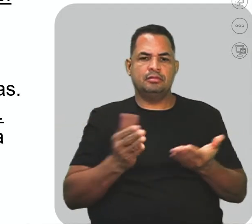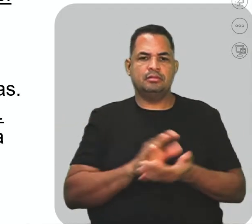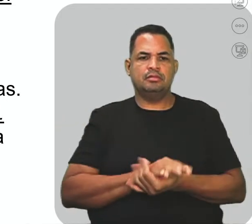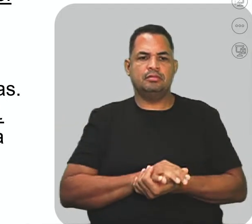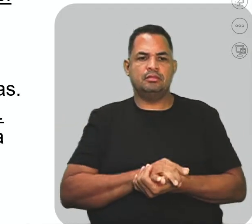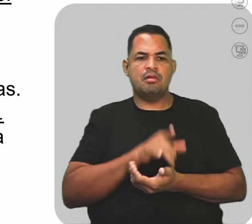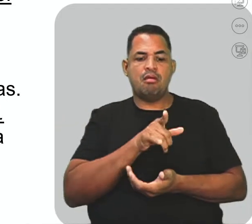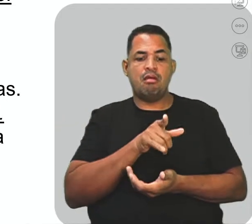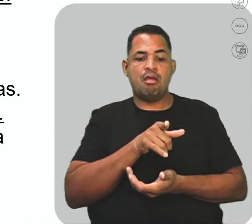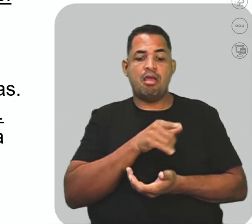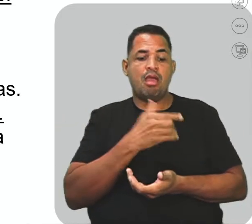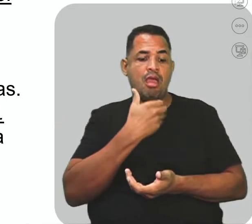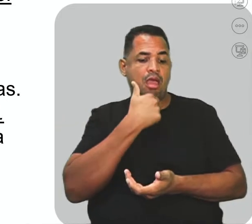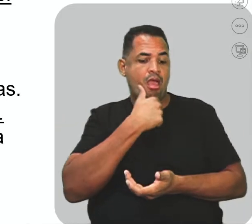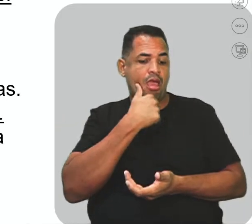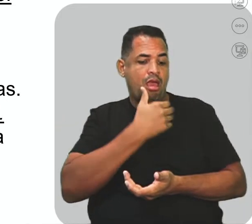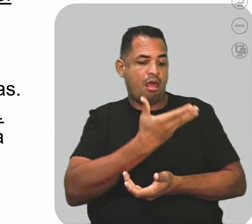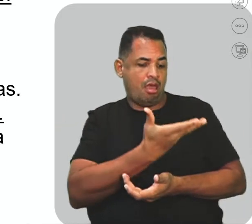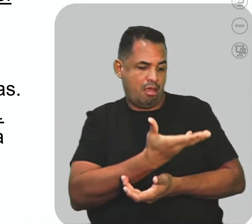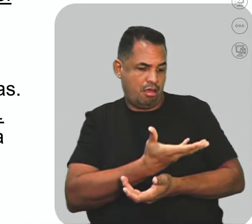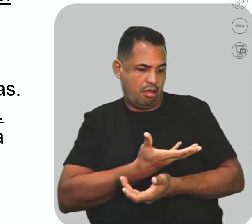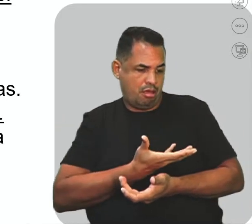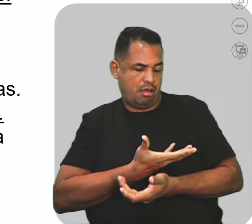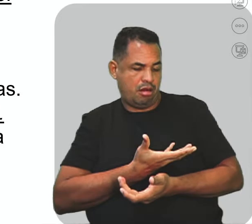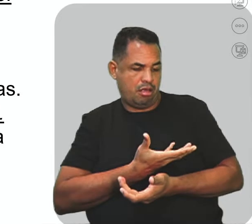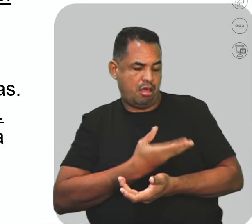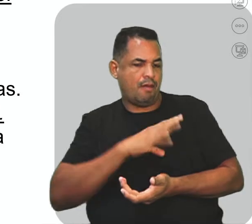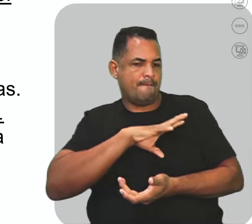ela buscava amor, vírgula.